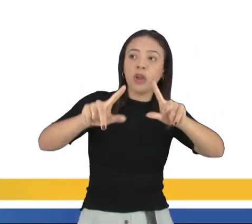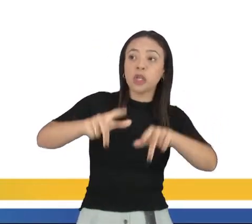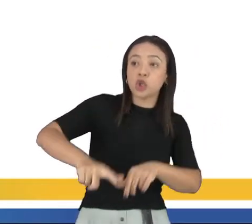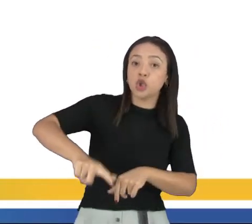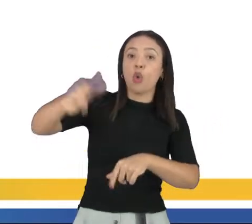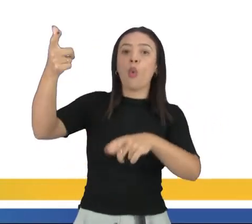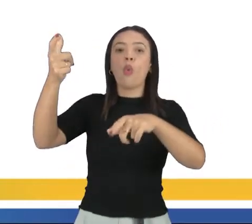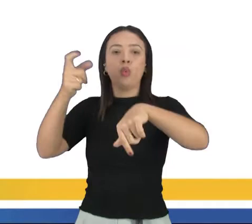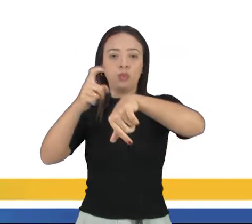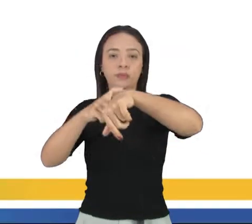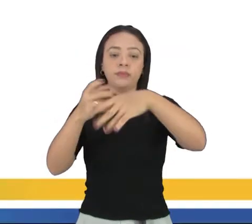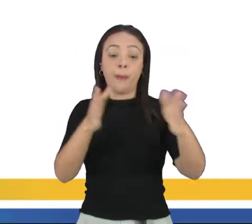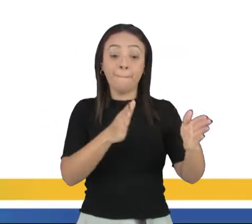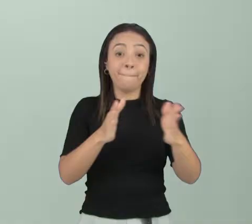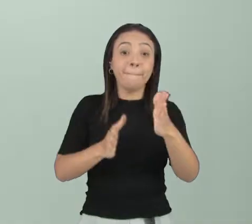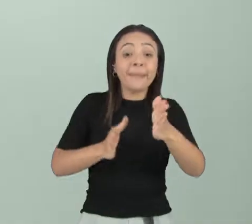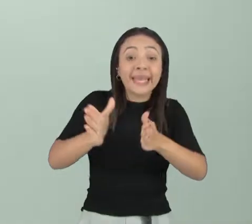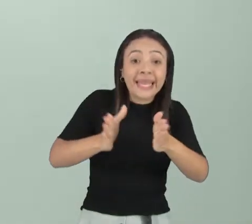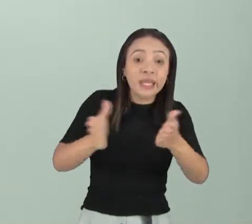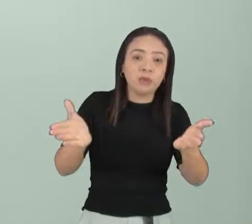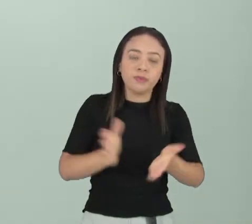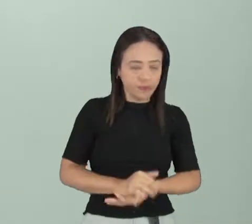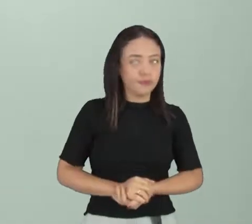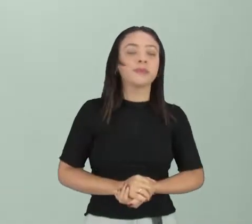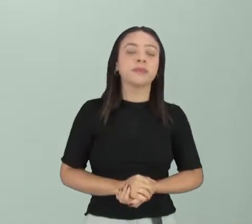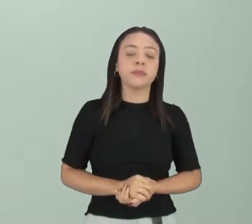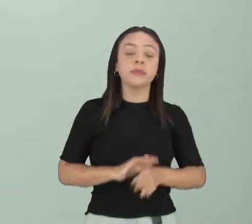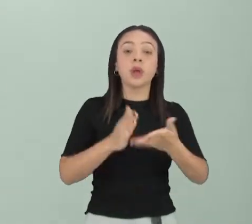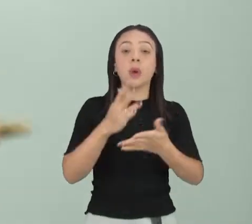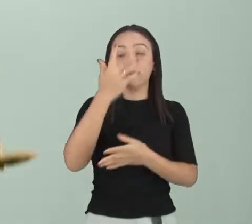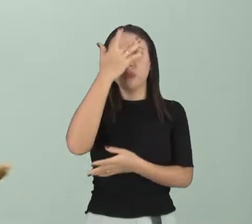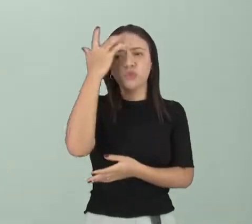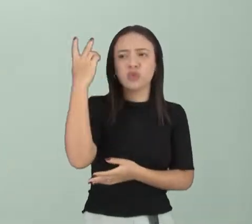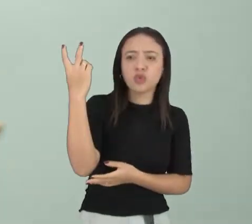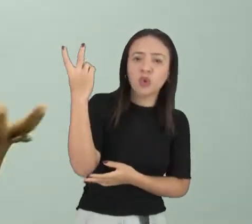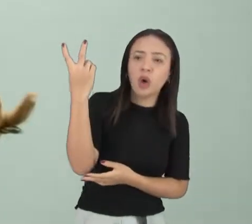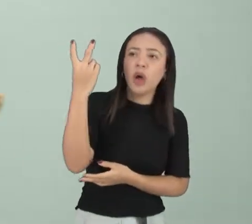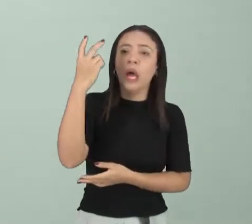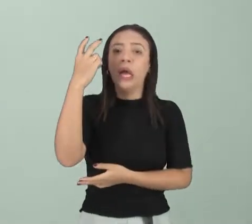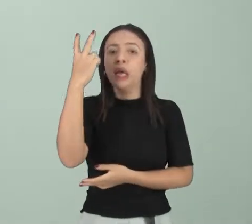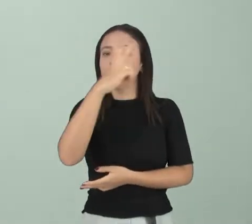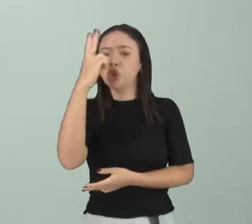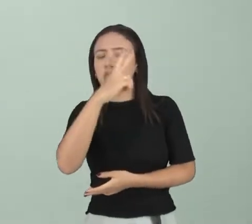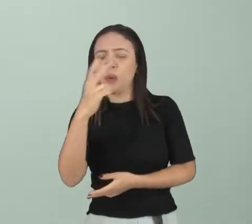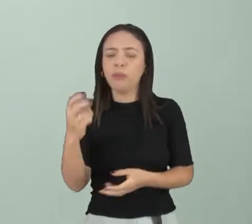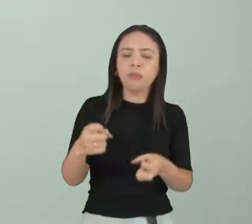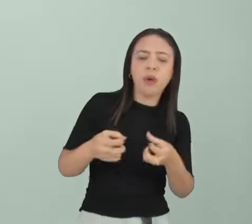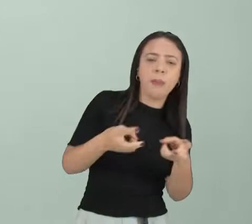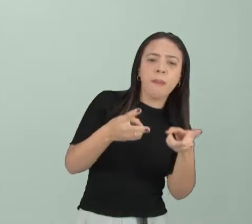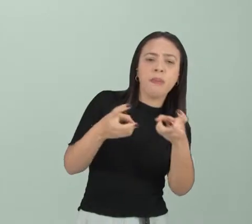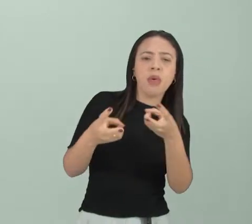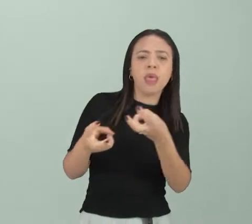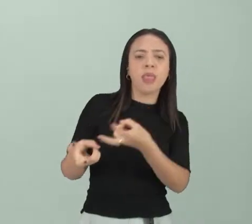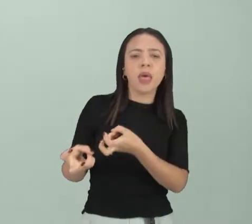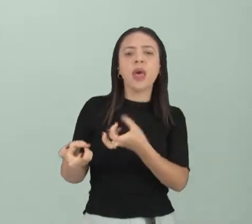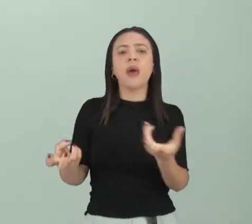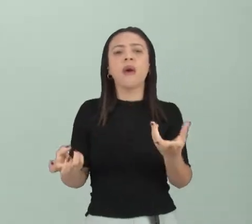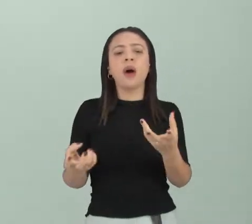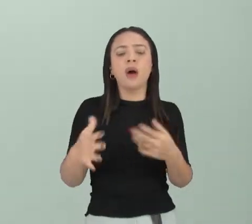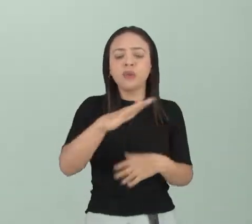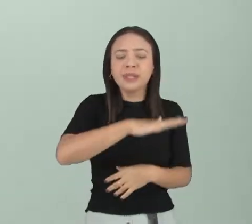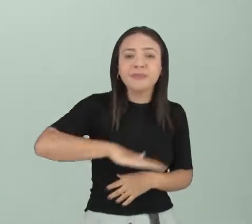diferencia de outro né então o historiador ele vai analisar aí semelhanças que acontece dentro de uma perspectiva